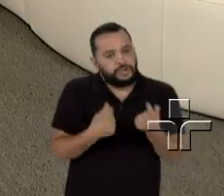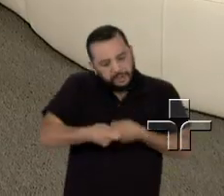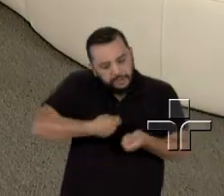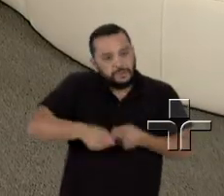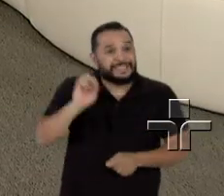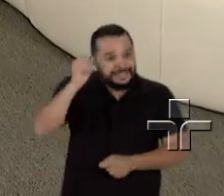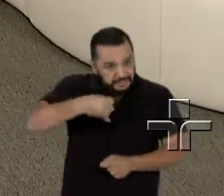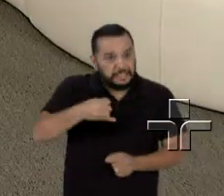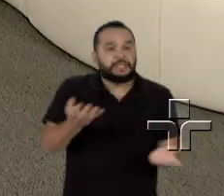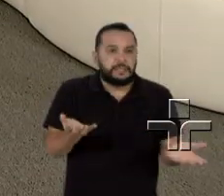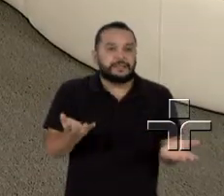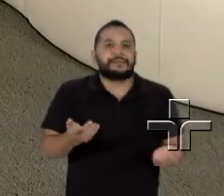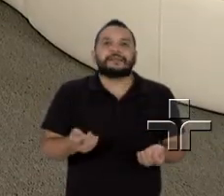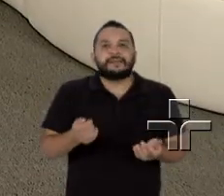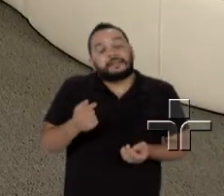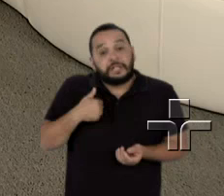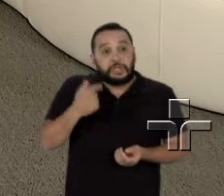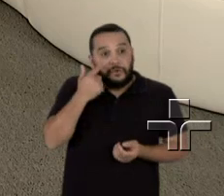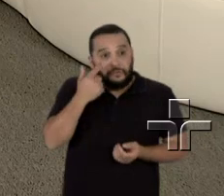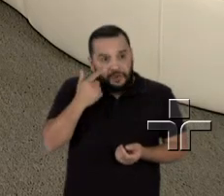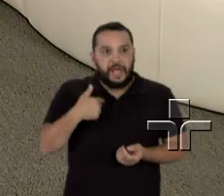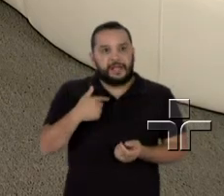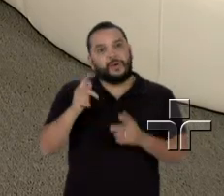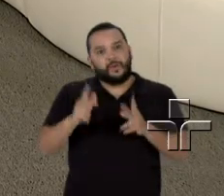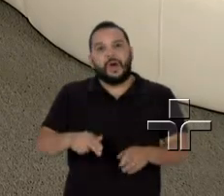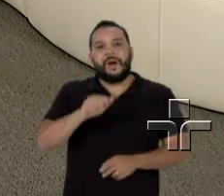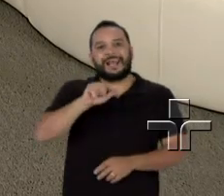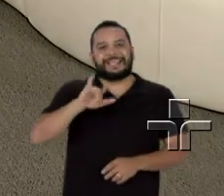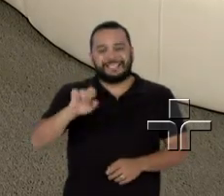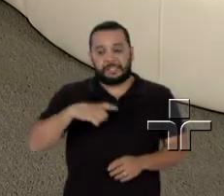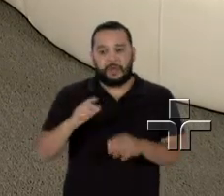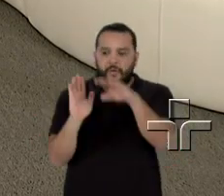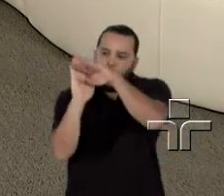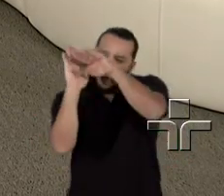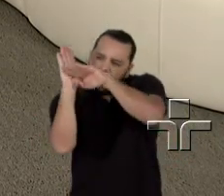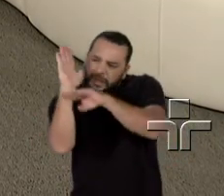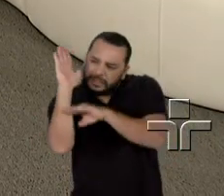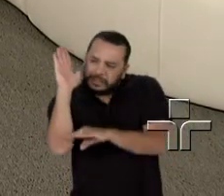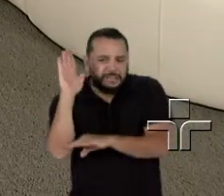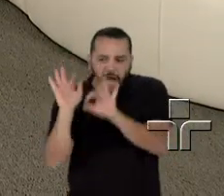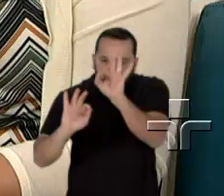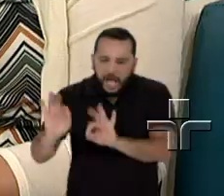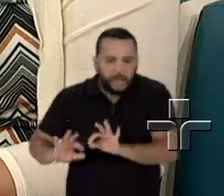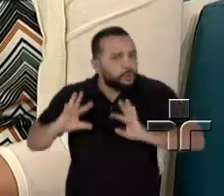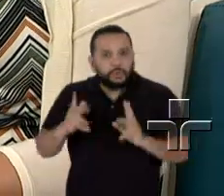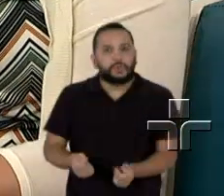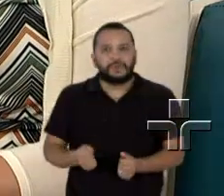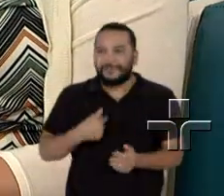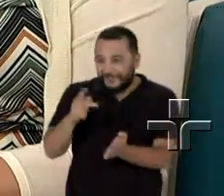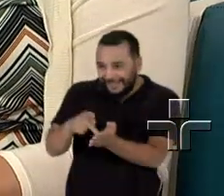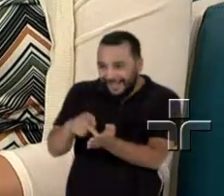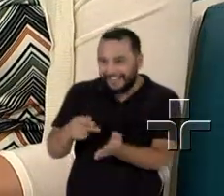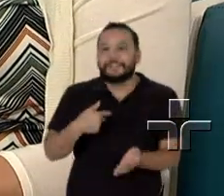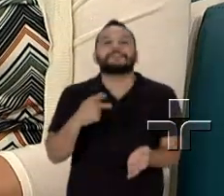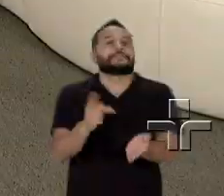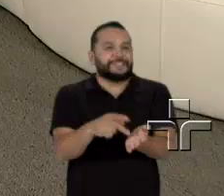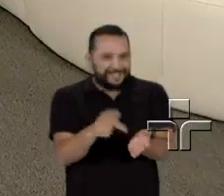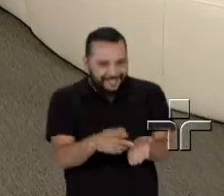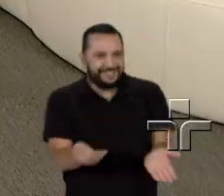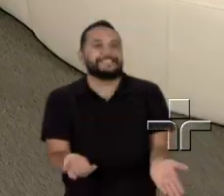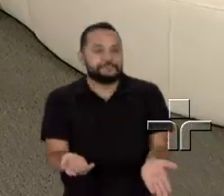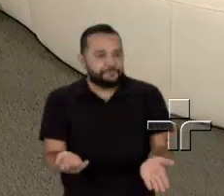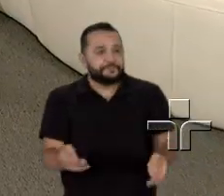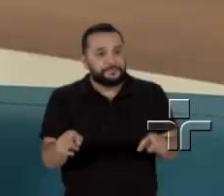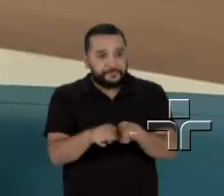espera aí que eu vou botar isso aqui em ordem leve porque quando a gente fala vou botar em ordem a gente põe na li eu queria saber para 3 ea